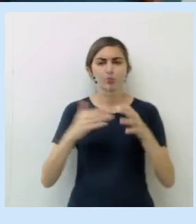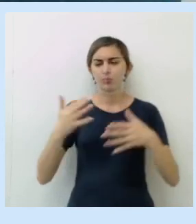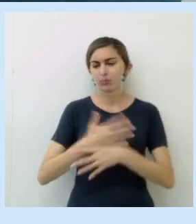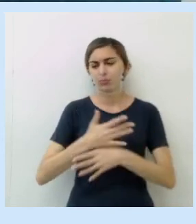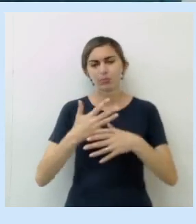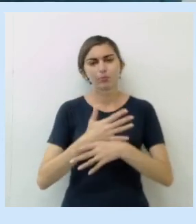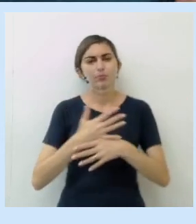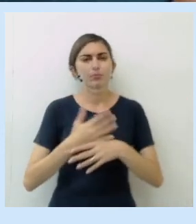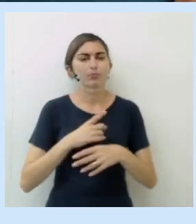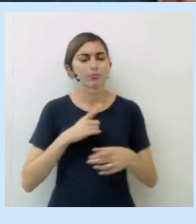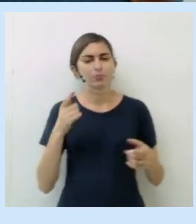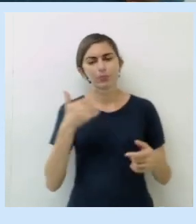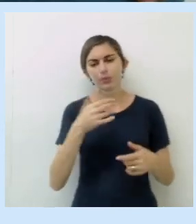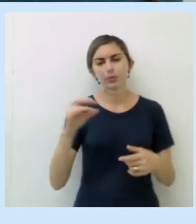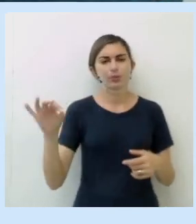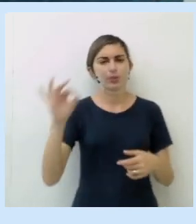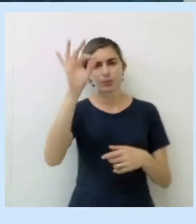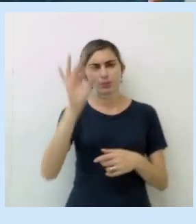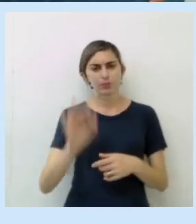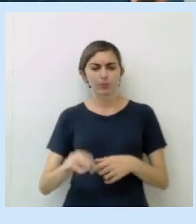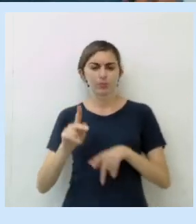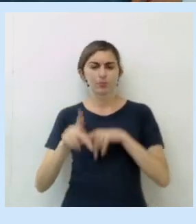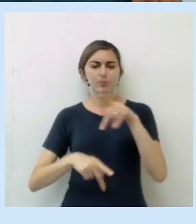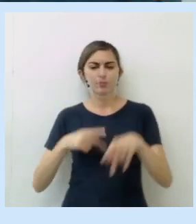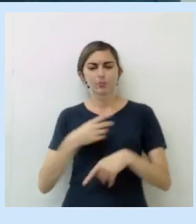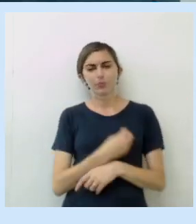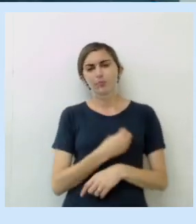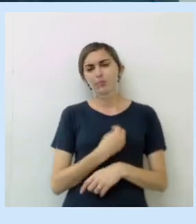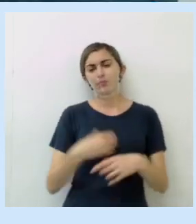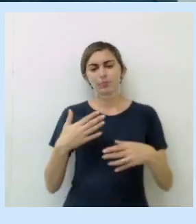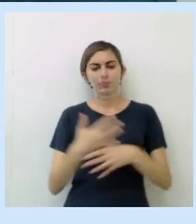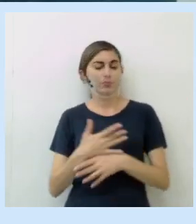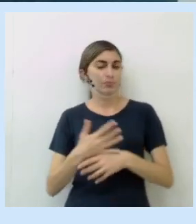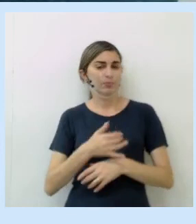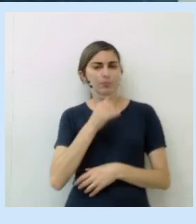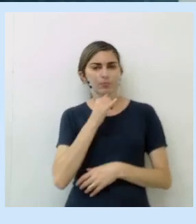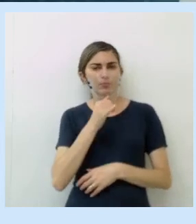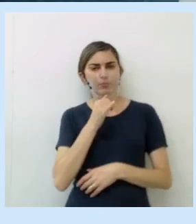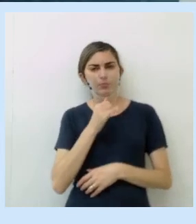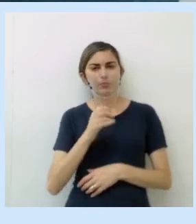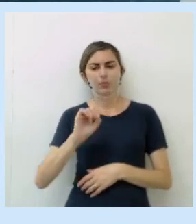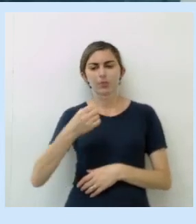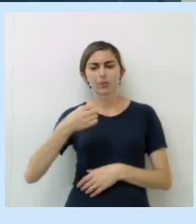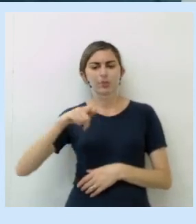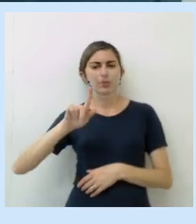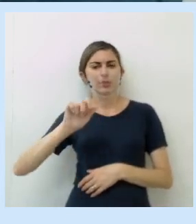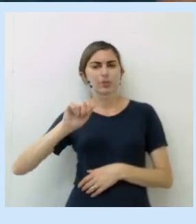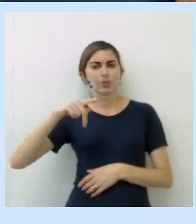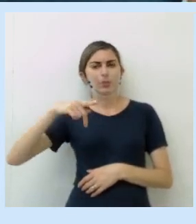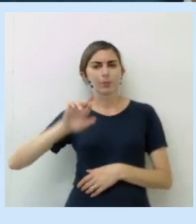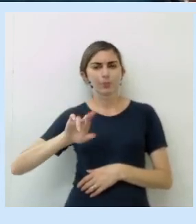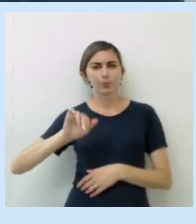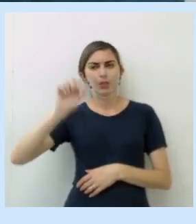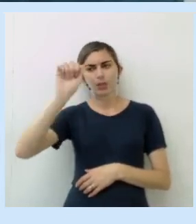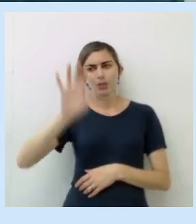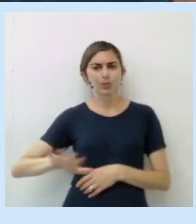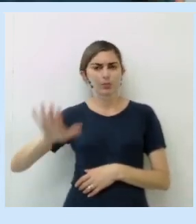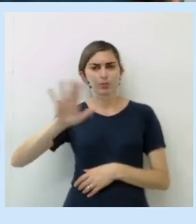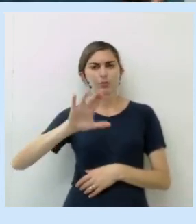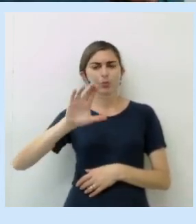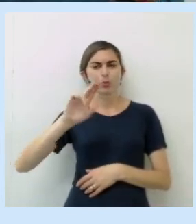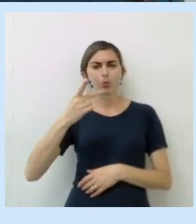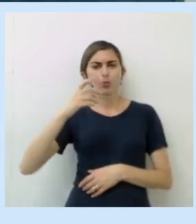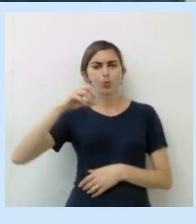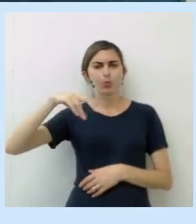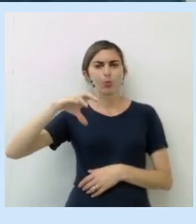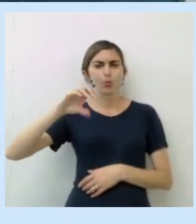urbanas, né, com 100% da população vivendo nessas cidades. Ao exemplo é a Singapura, que fica na Ásia, Hong